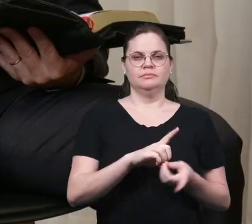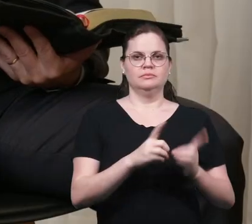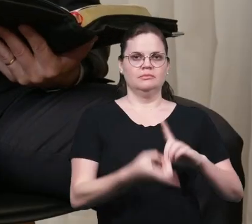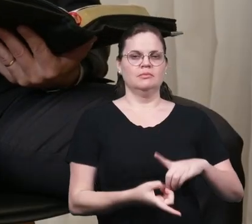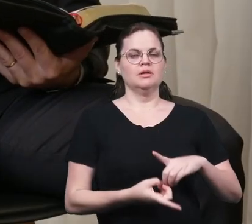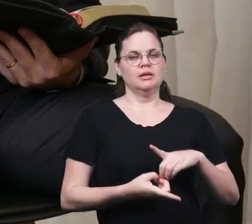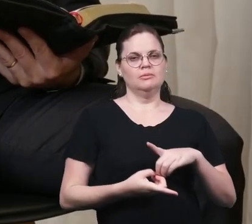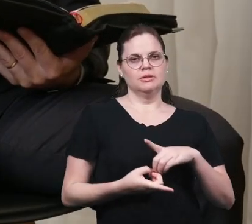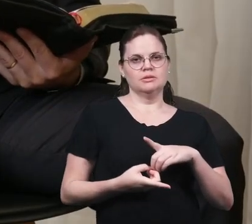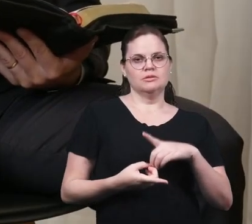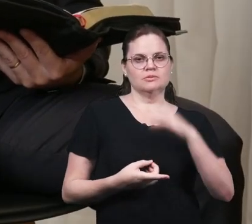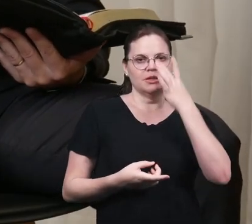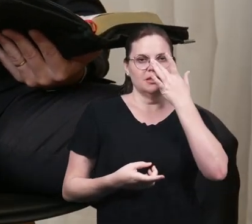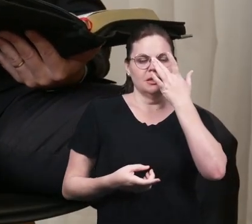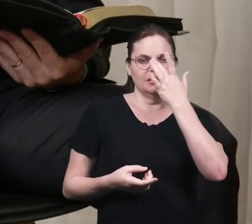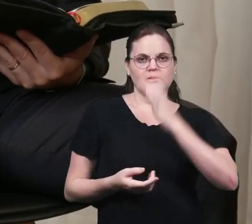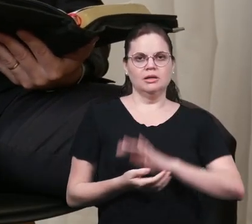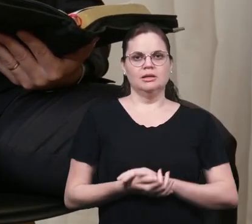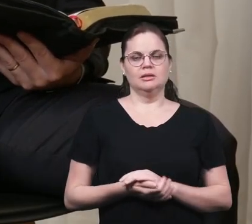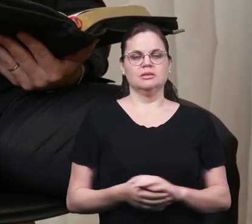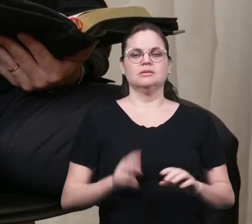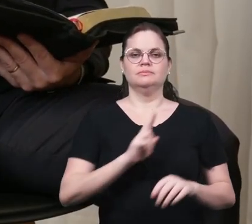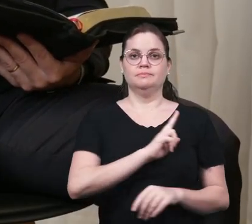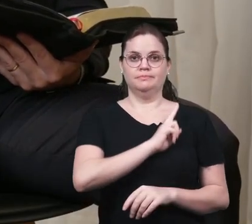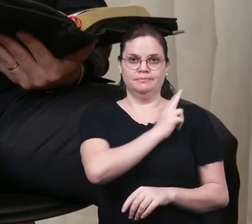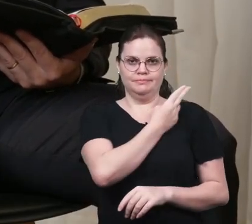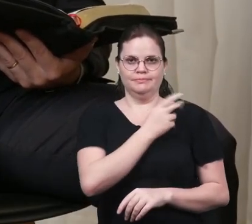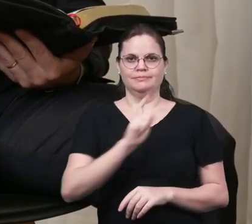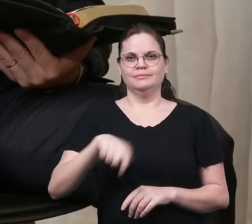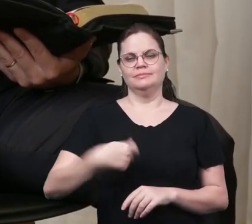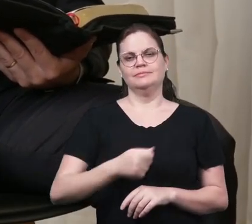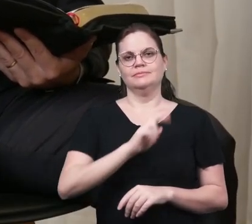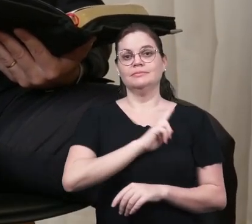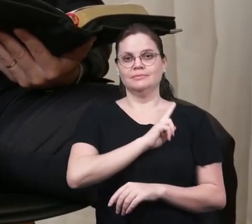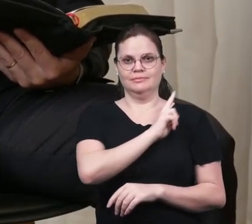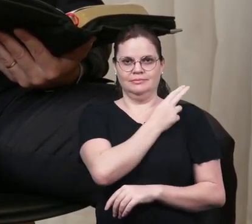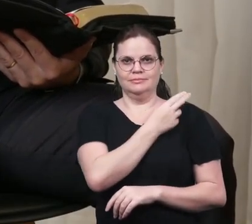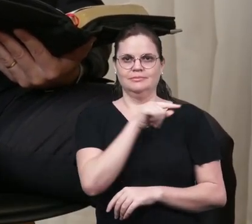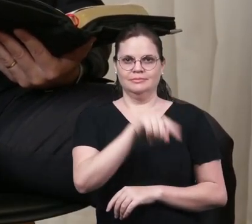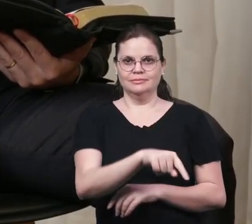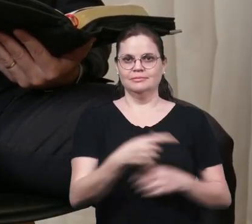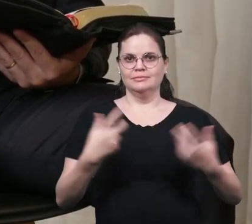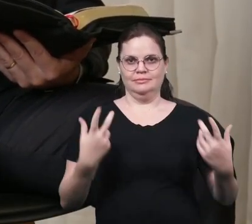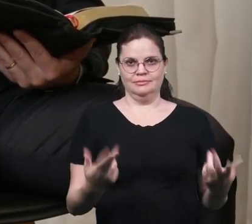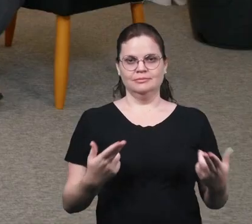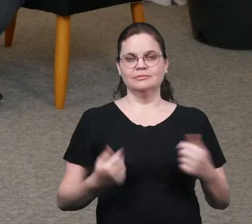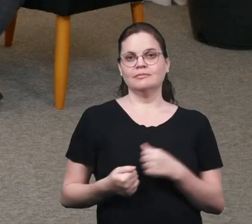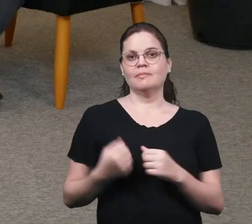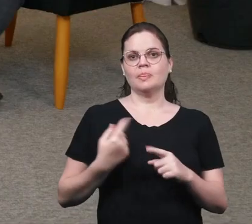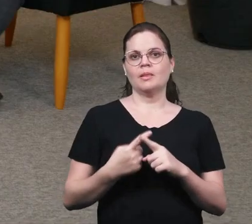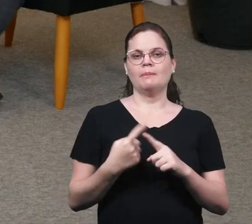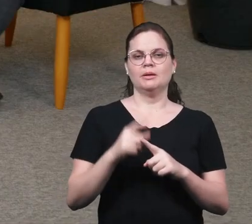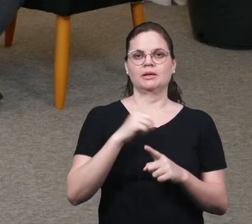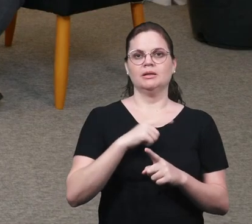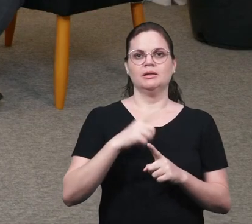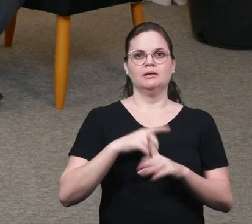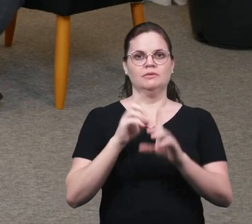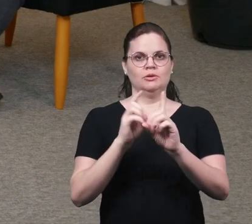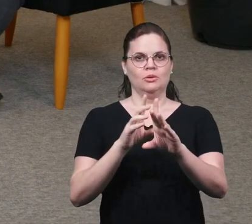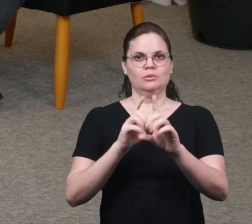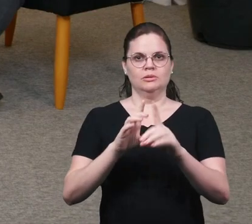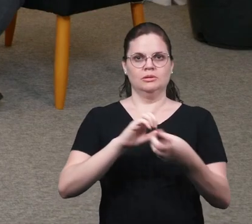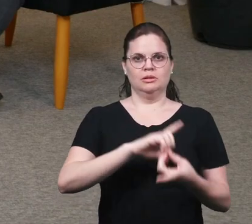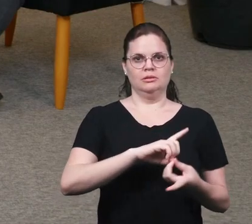imputado ali aos nicolaítas, né? Sim. Que provavelmente deve ter vindo de um desvio de